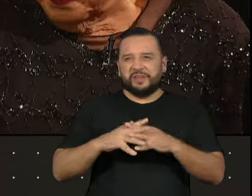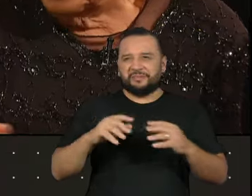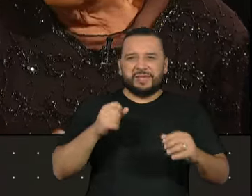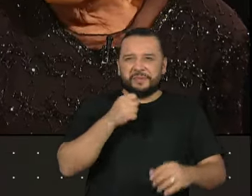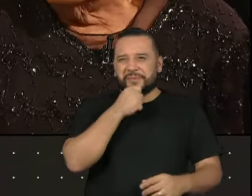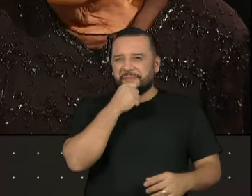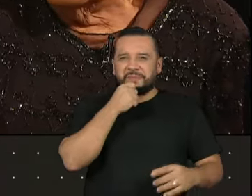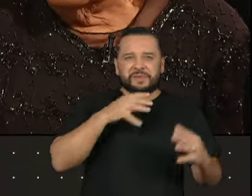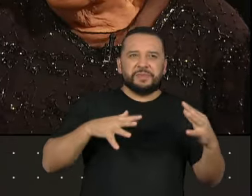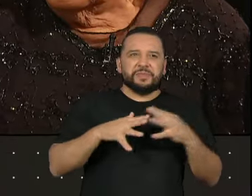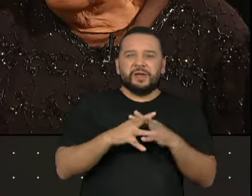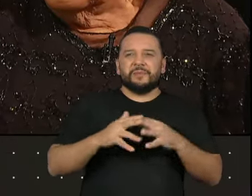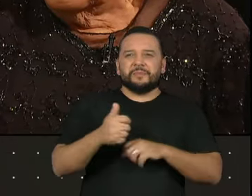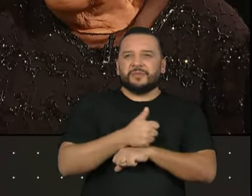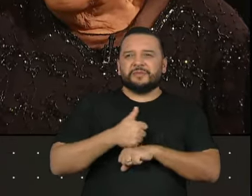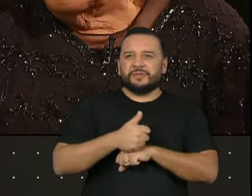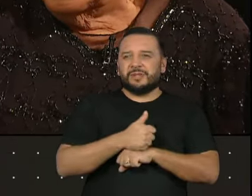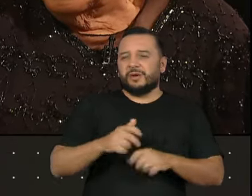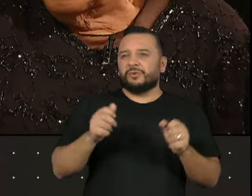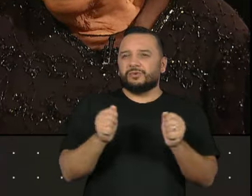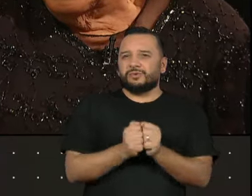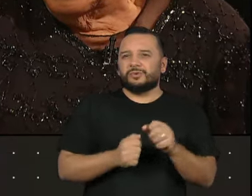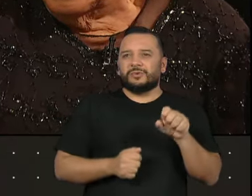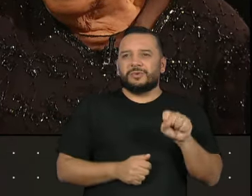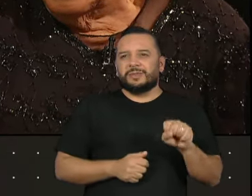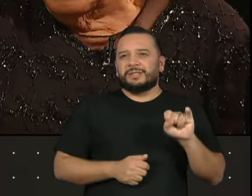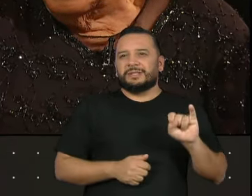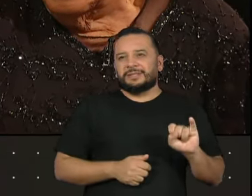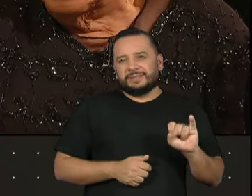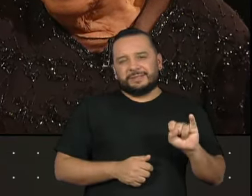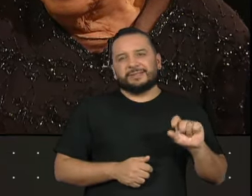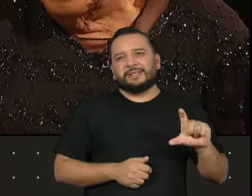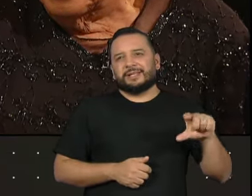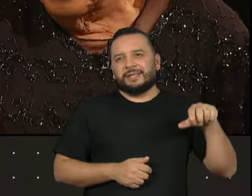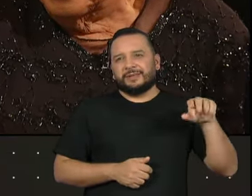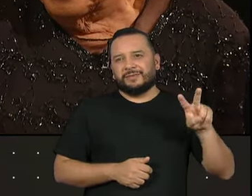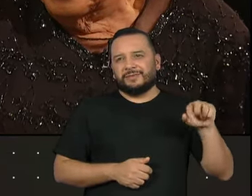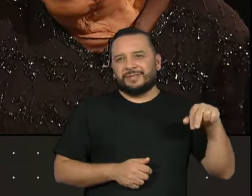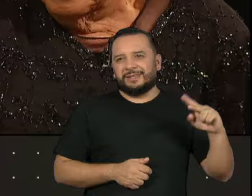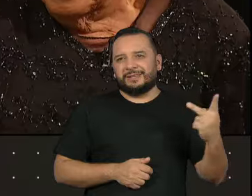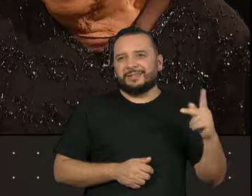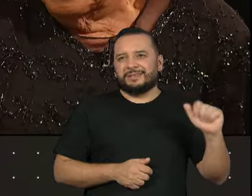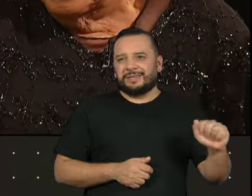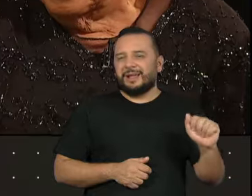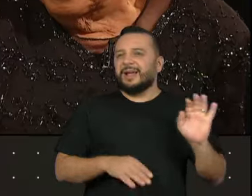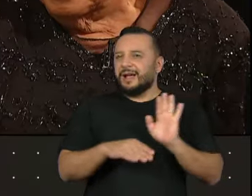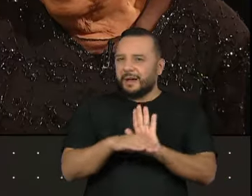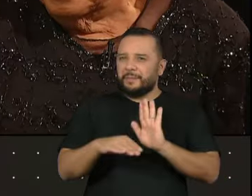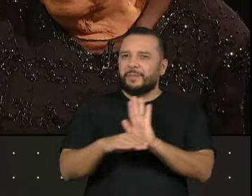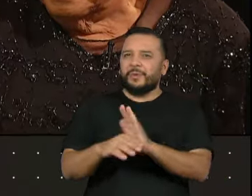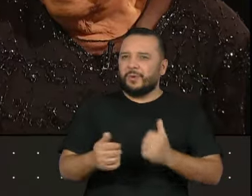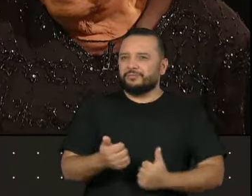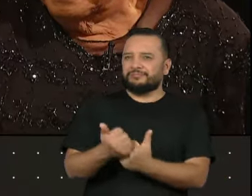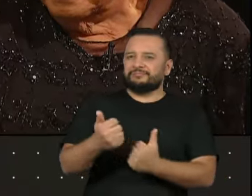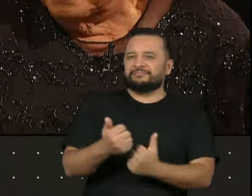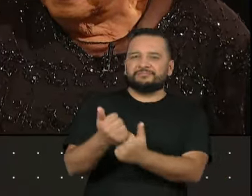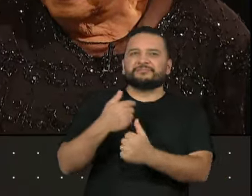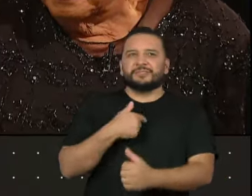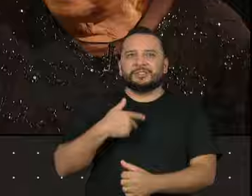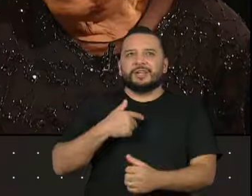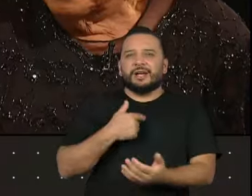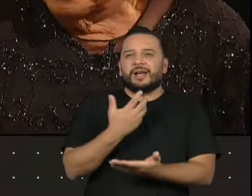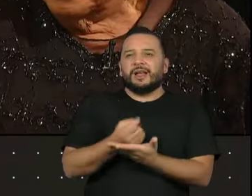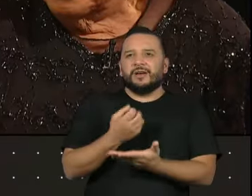Ela, assim como Silvinha Teles também, né, davam todo apoio à Bossa Nova e cantaram várias músicas nossas, gravaram